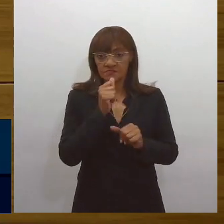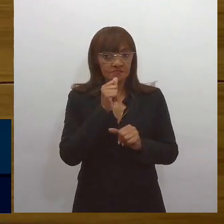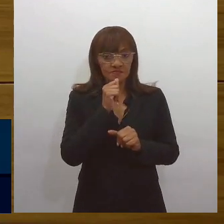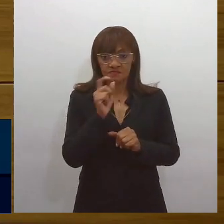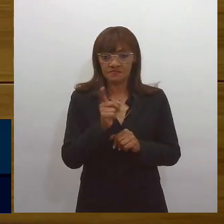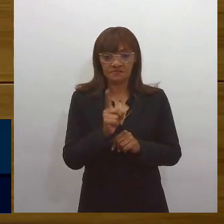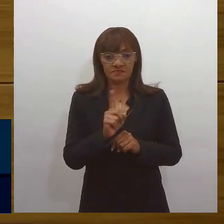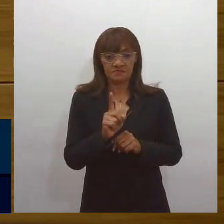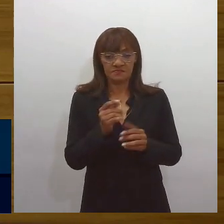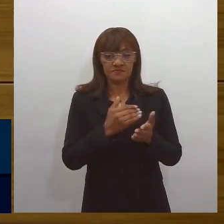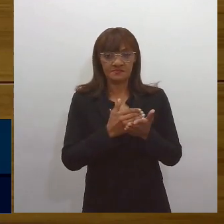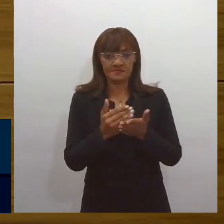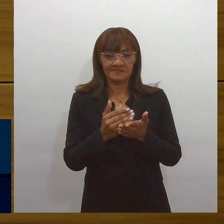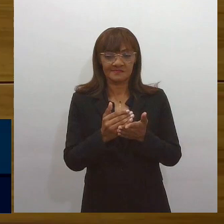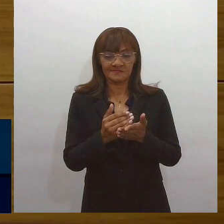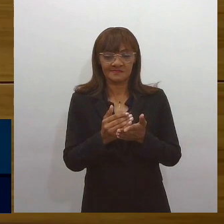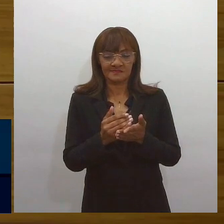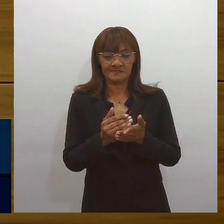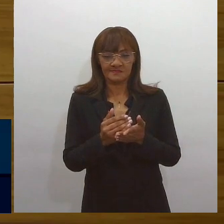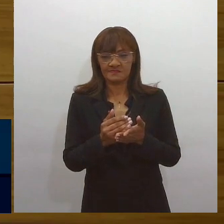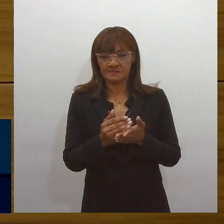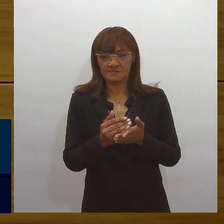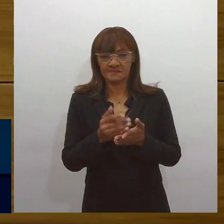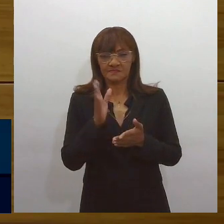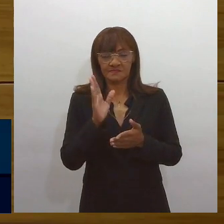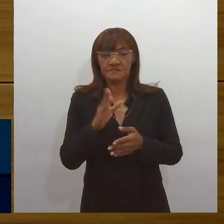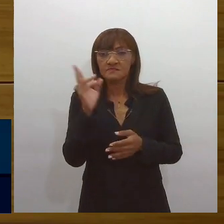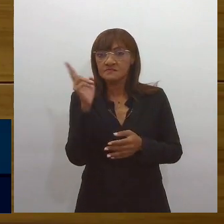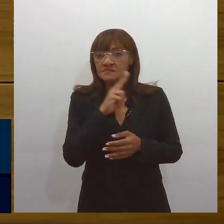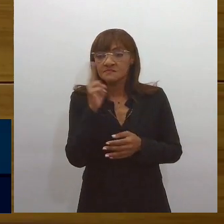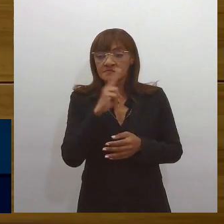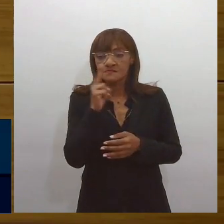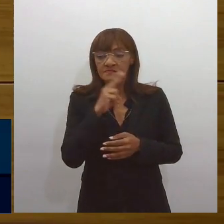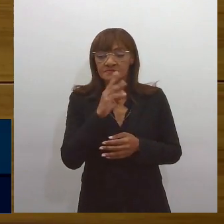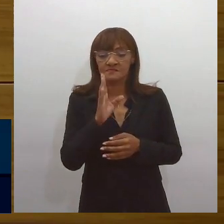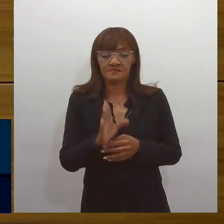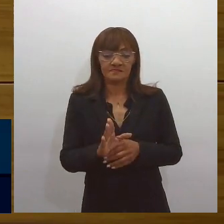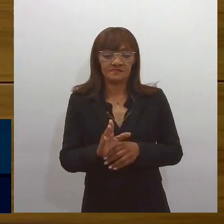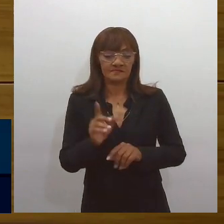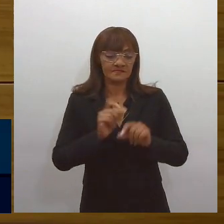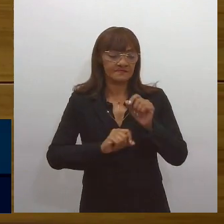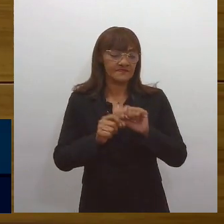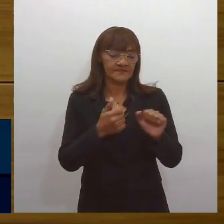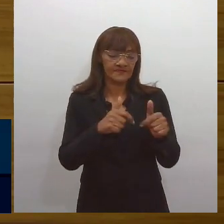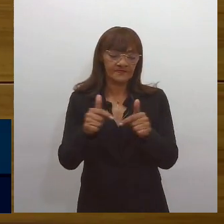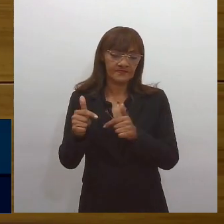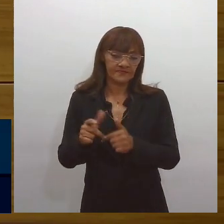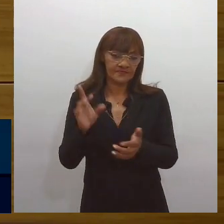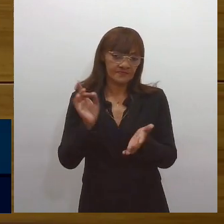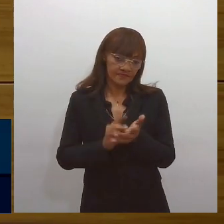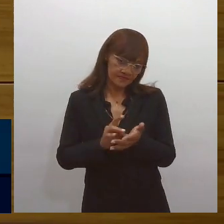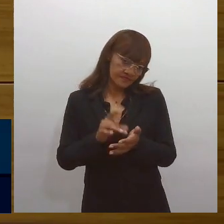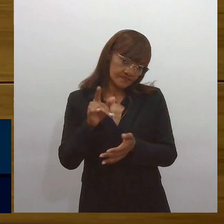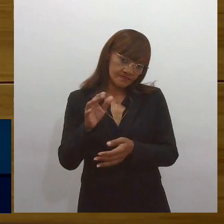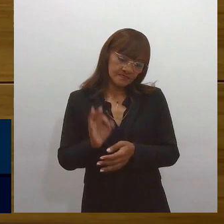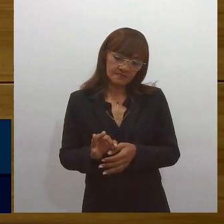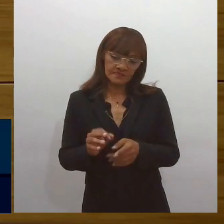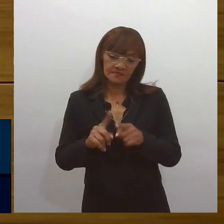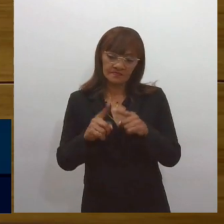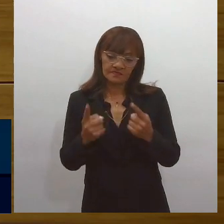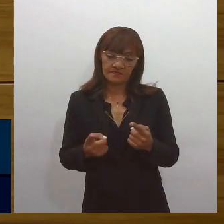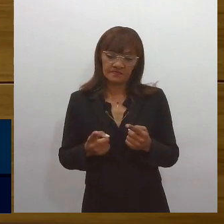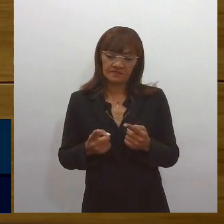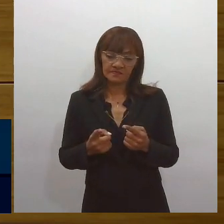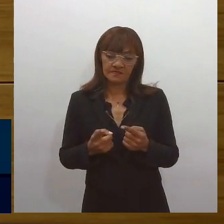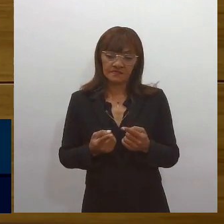emergencial né mas um trabalho muito bem feito por sinal mas a restauração mesmo ela tem data para começar ela vai começar